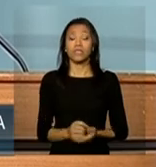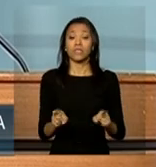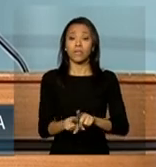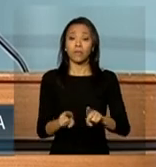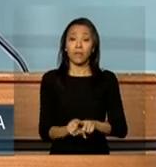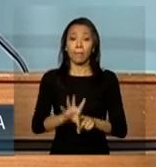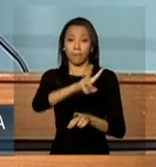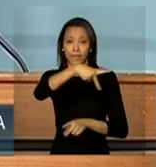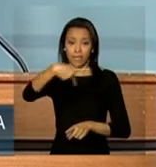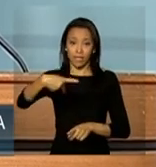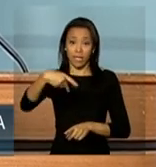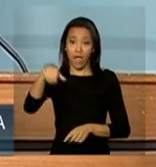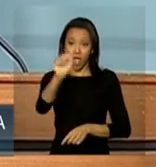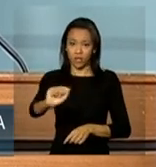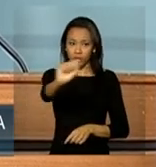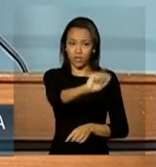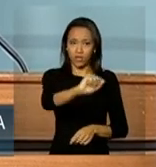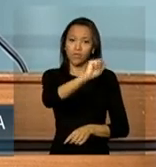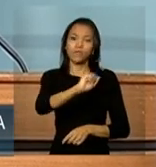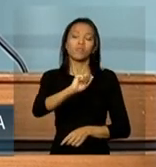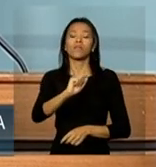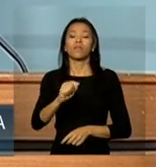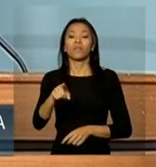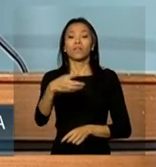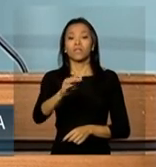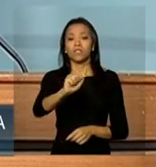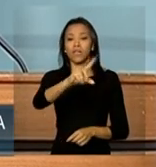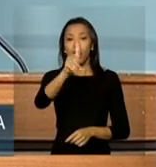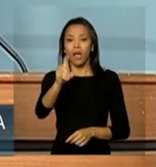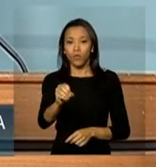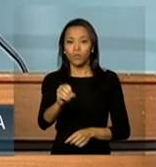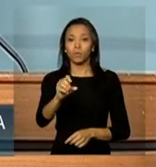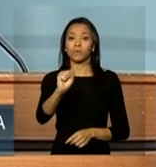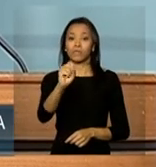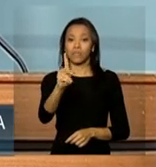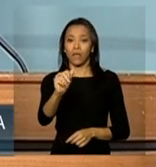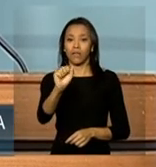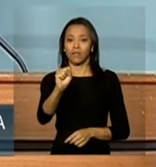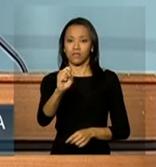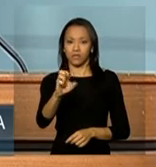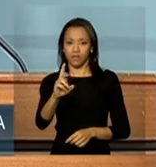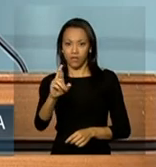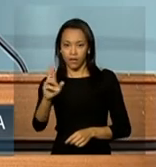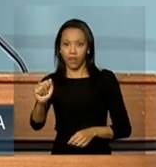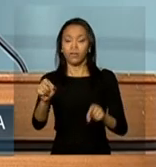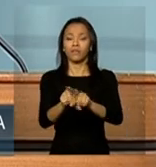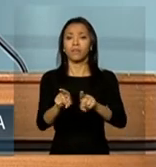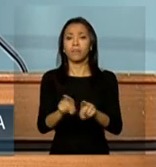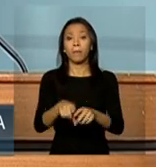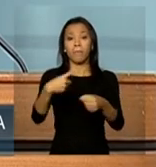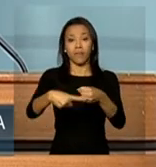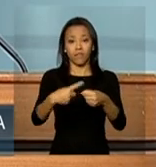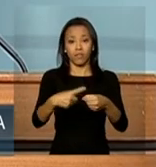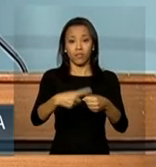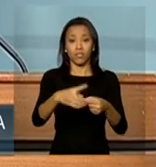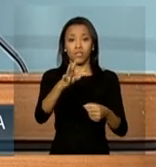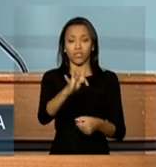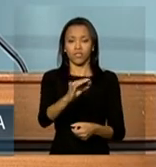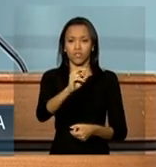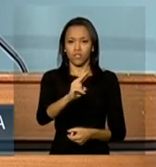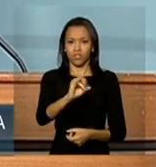presidente da Associação dos Municípios Alto da Serra do Botucaraí e prefeito de Tiúgo,